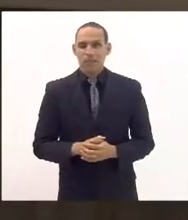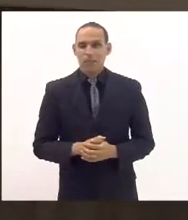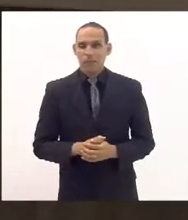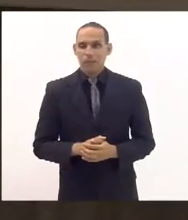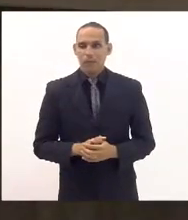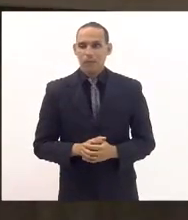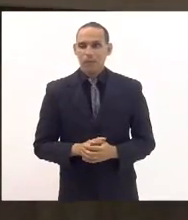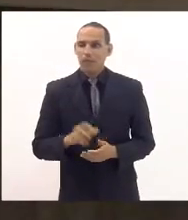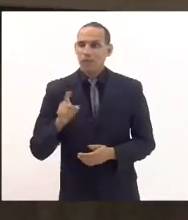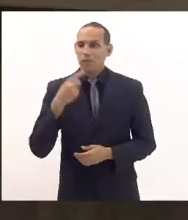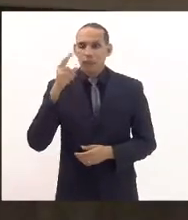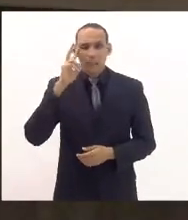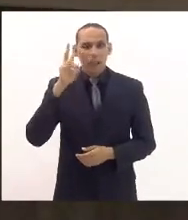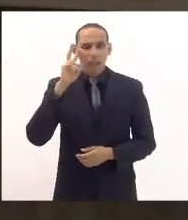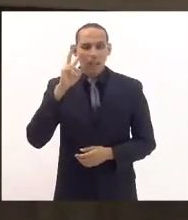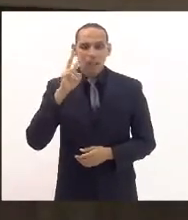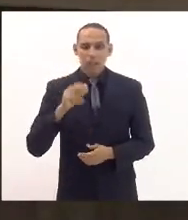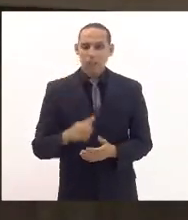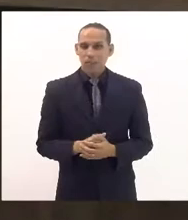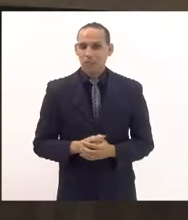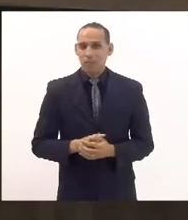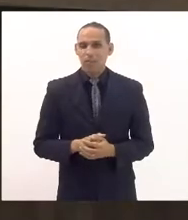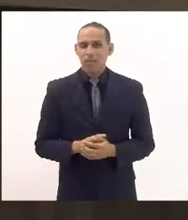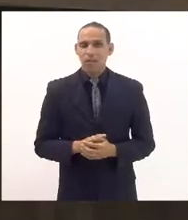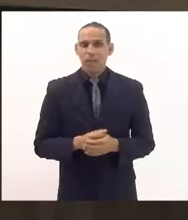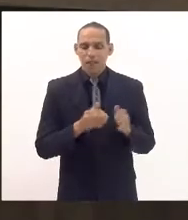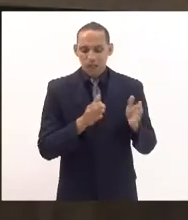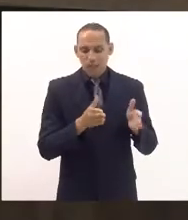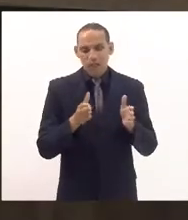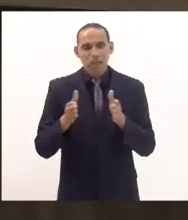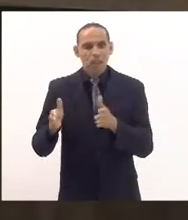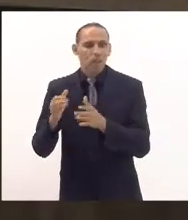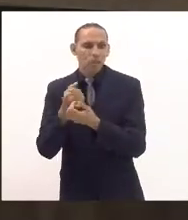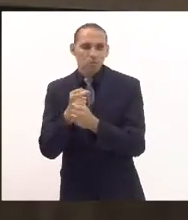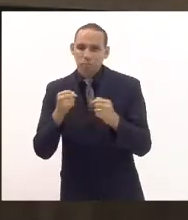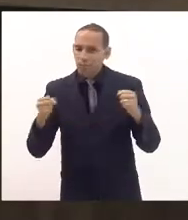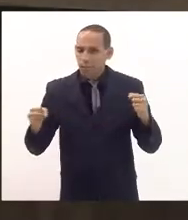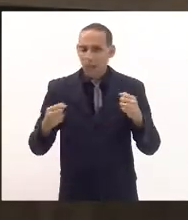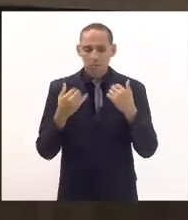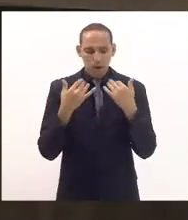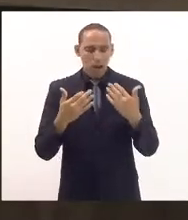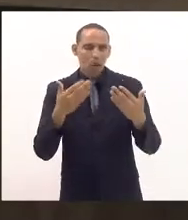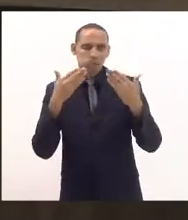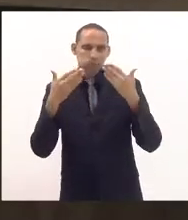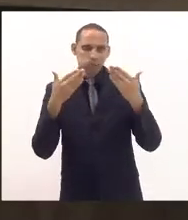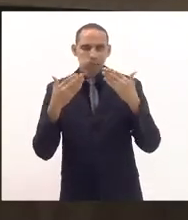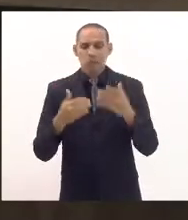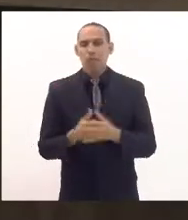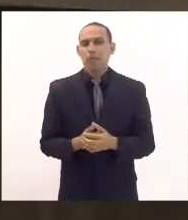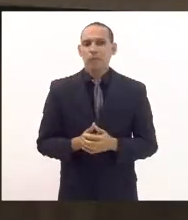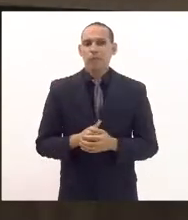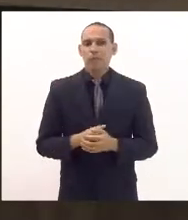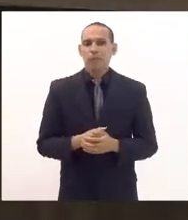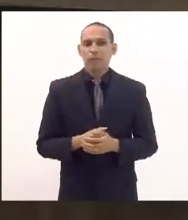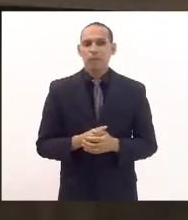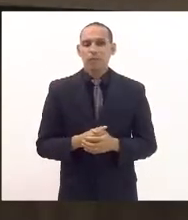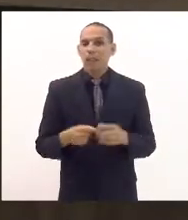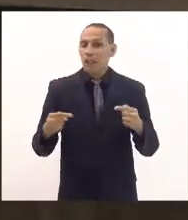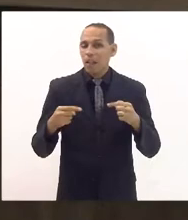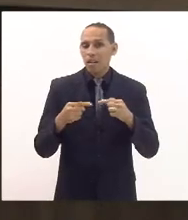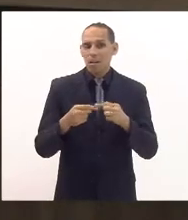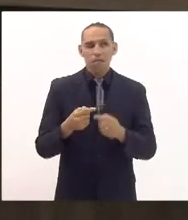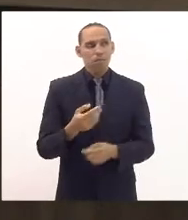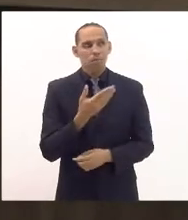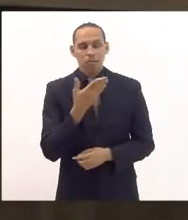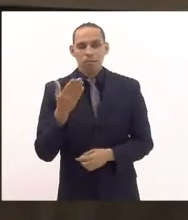a gente relembra uma sequência enorme de audiências públicas feitas em relação a falta da